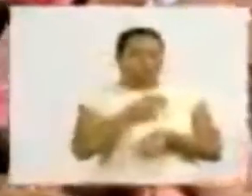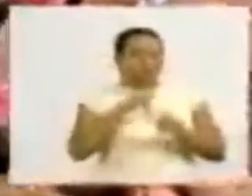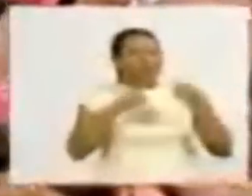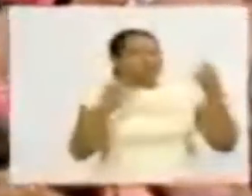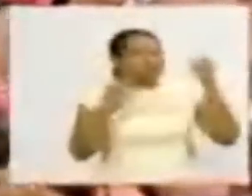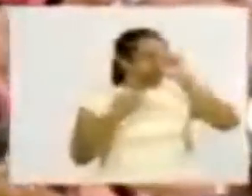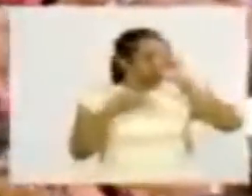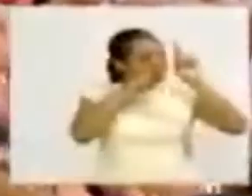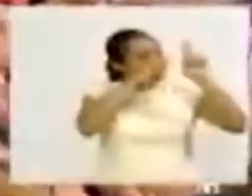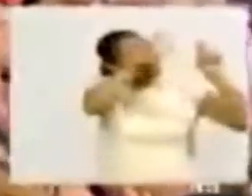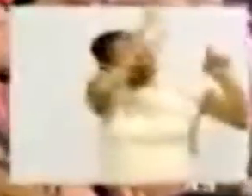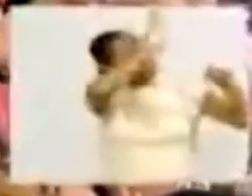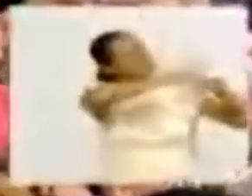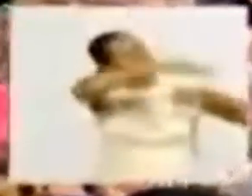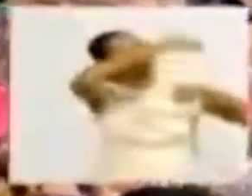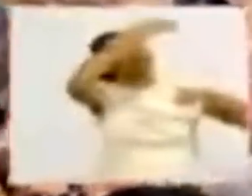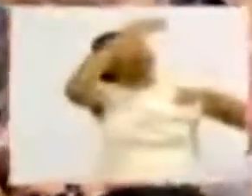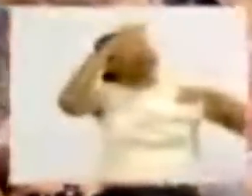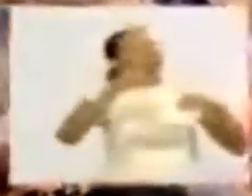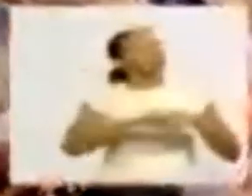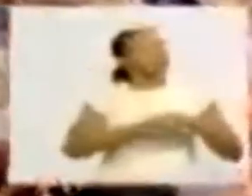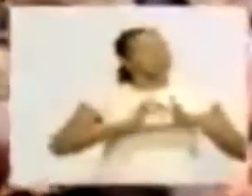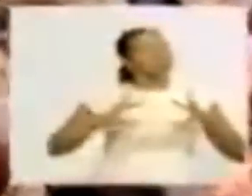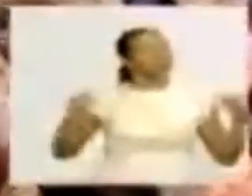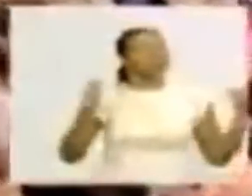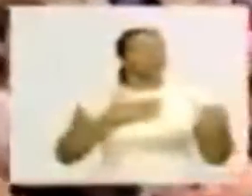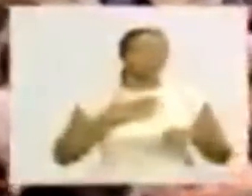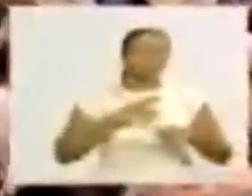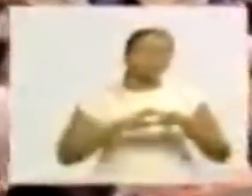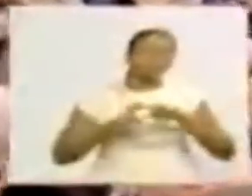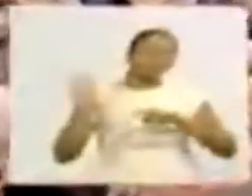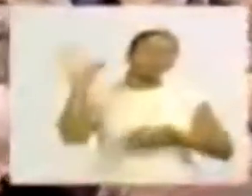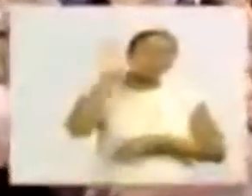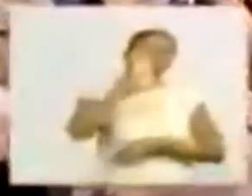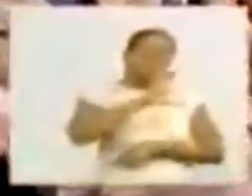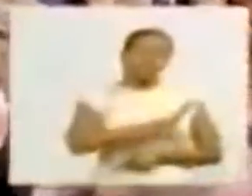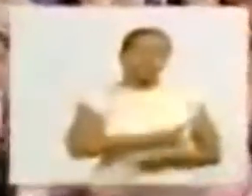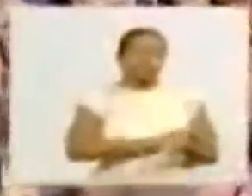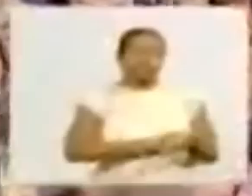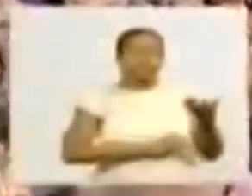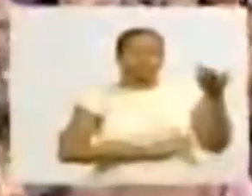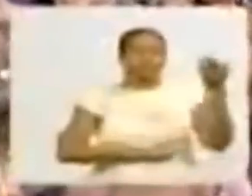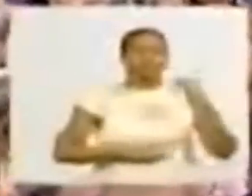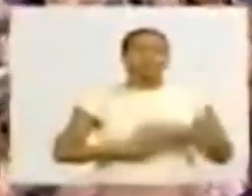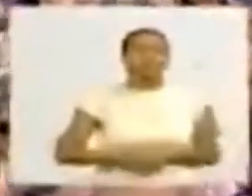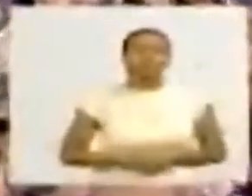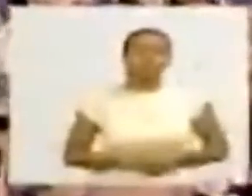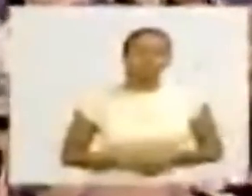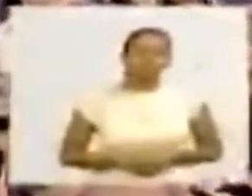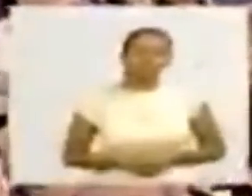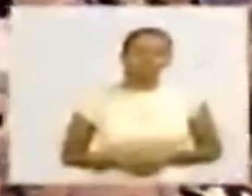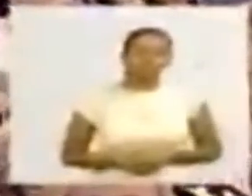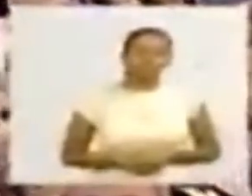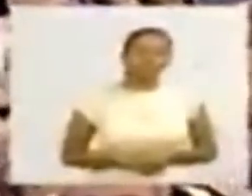pecador, bem mais forte é o meu Senhor, e me cura por